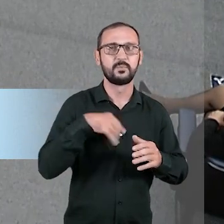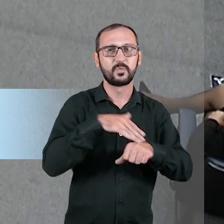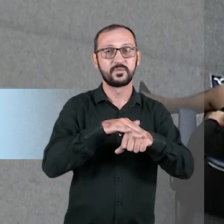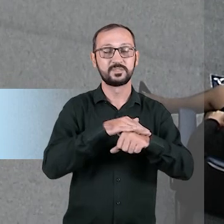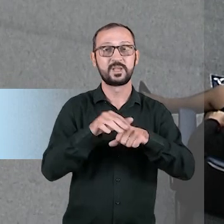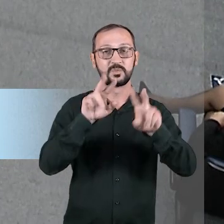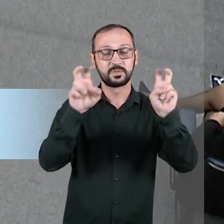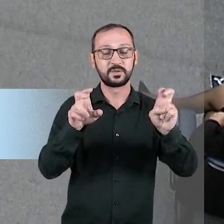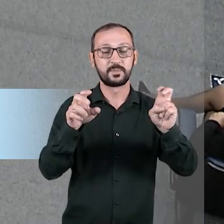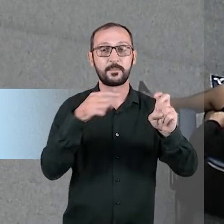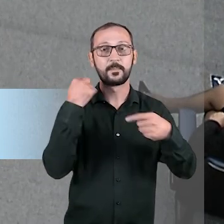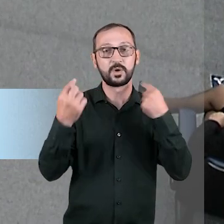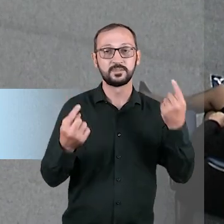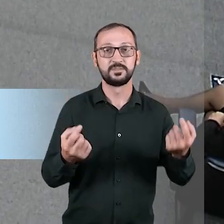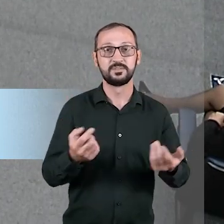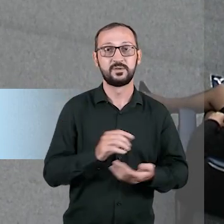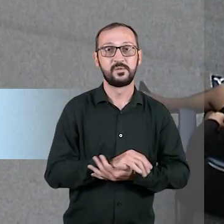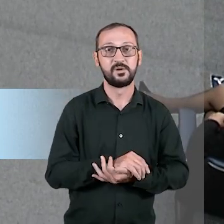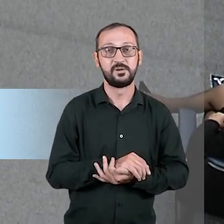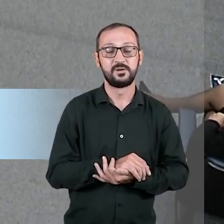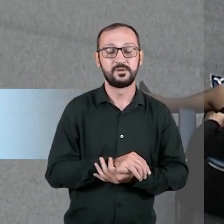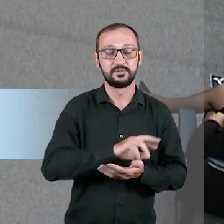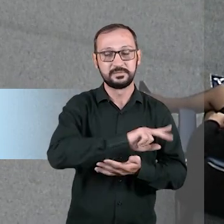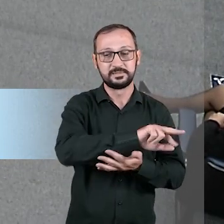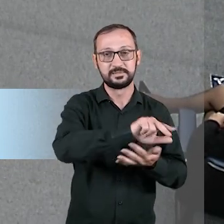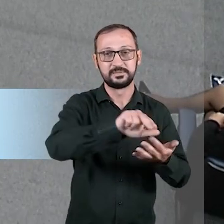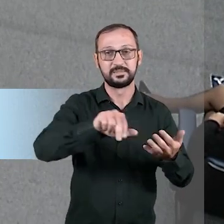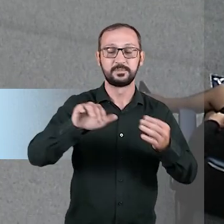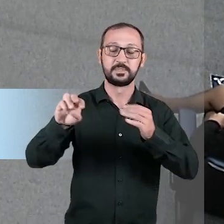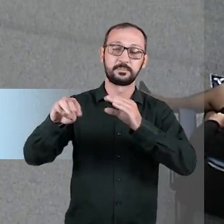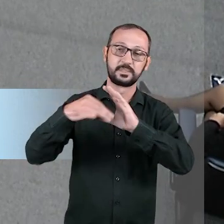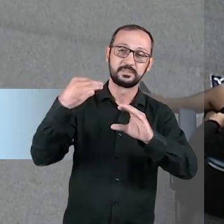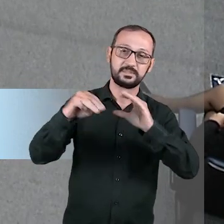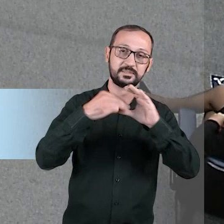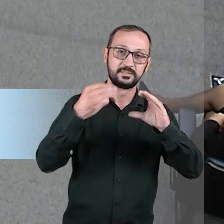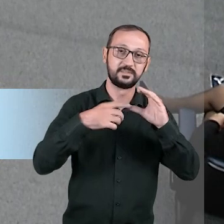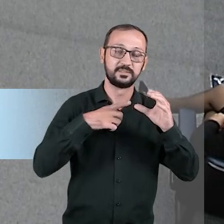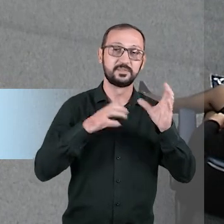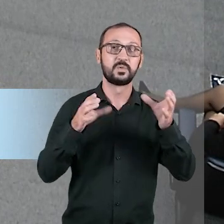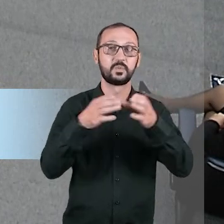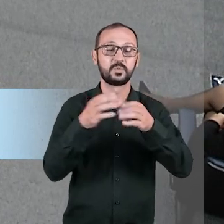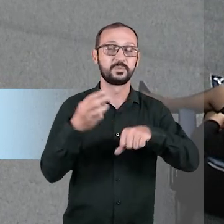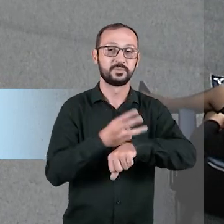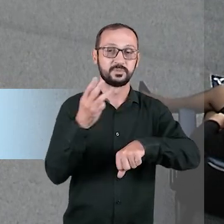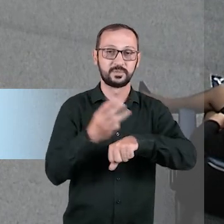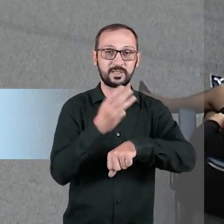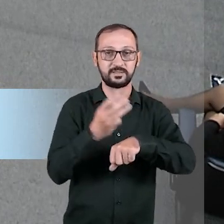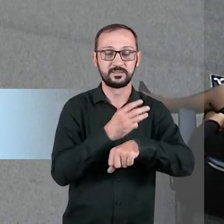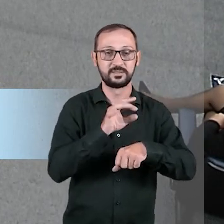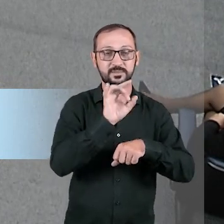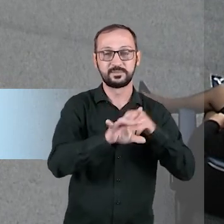vamos falar sobre a morte? E aí várias pessoas, né, mandam mensagens, aí tem grupo no